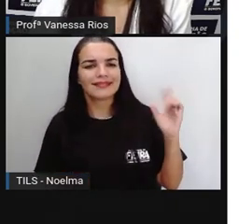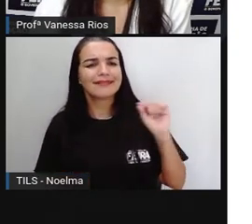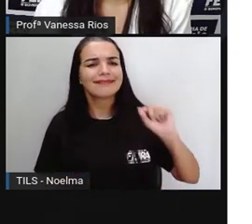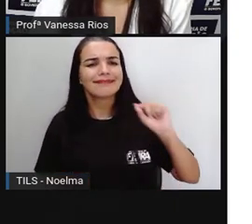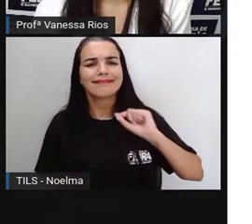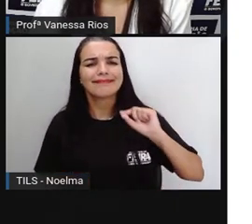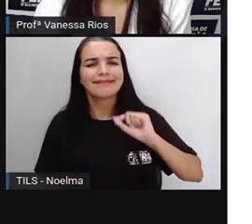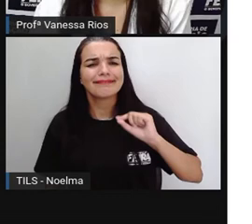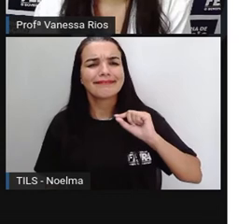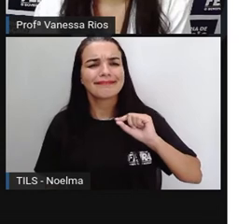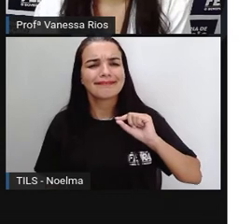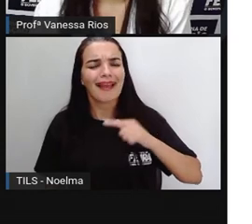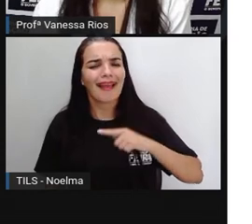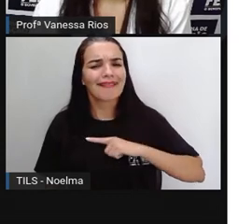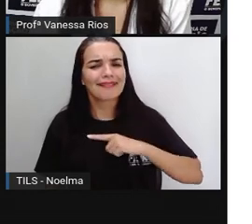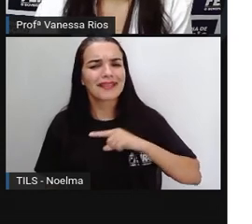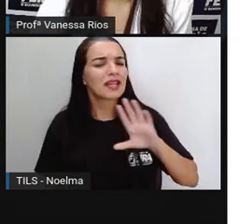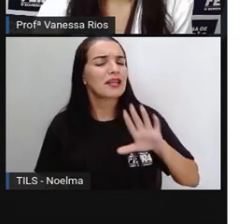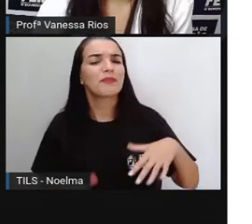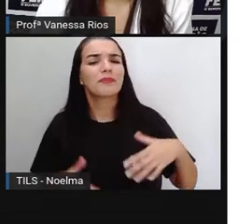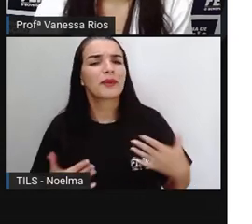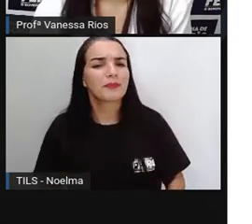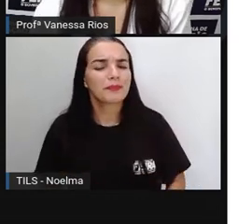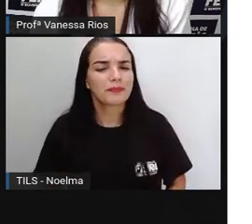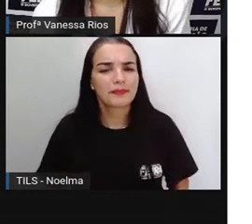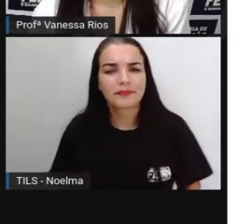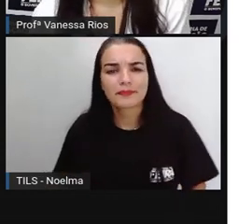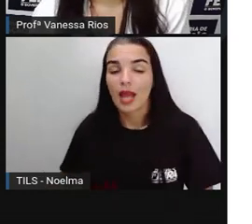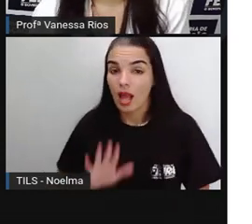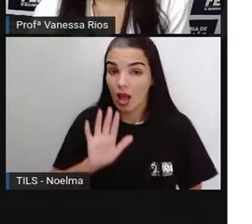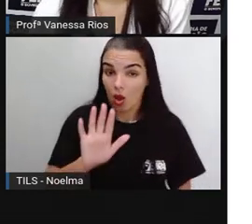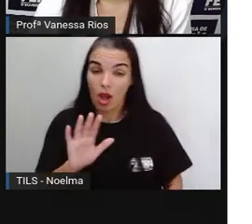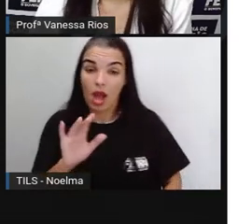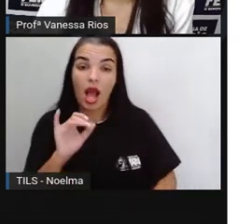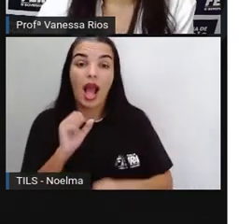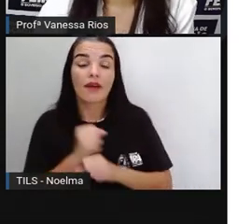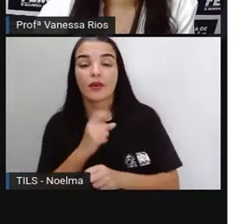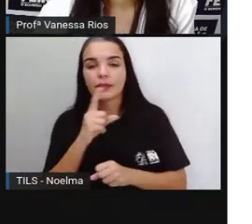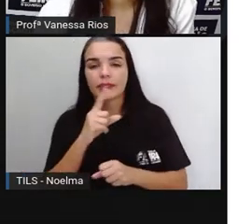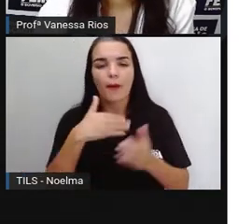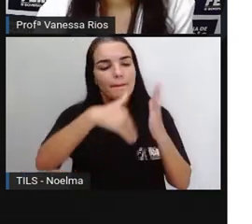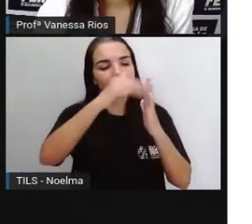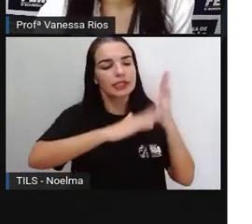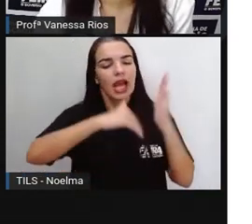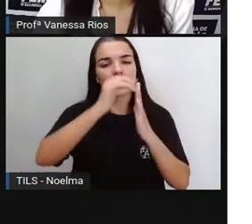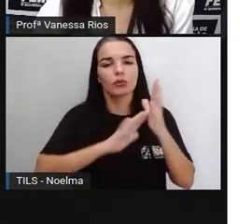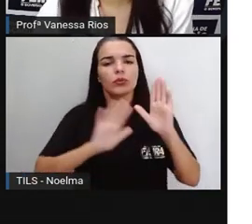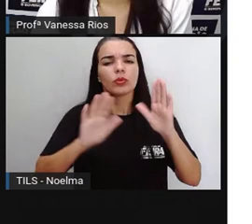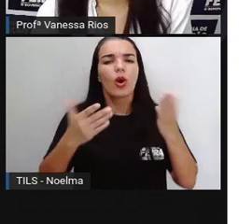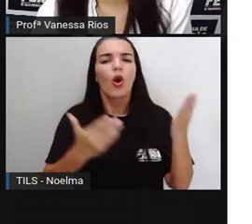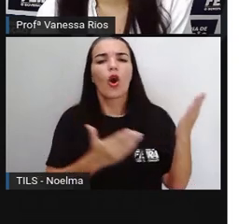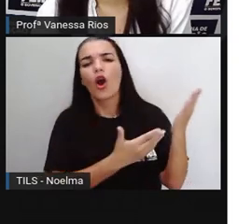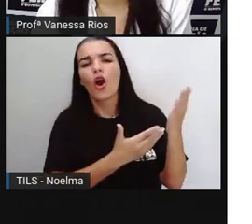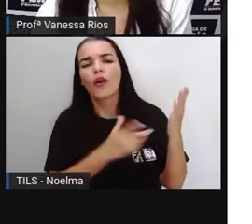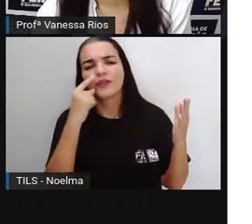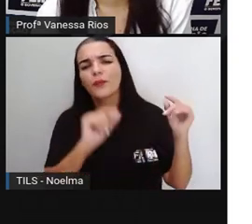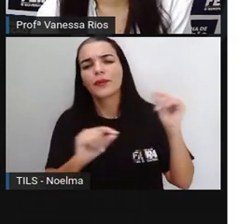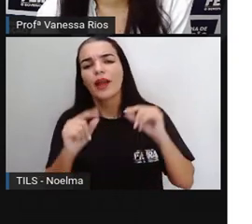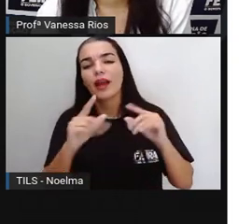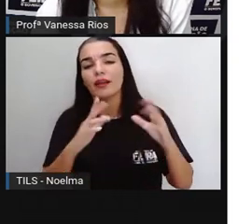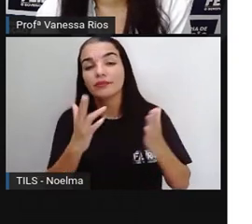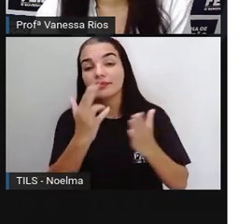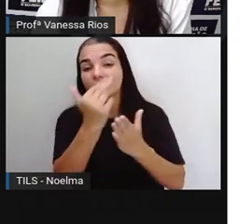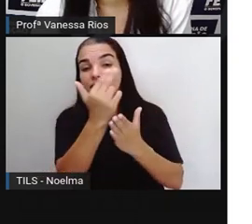fachada, né, nessa outra construção, não na forma como foi construído, mas na forma como foi pintada. Qual figura